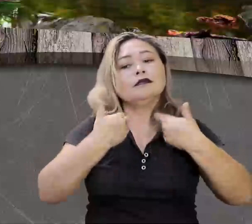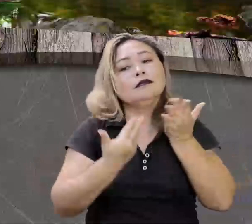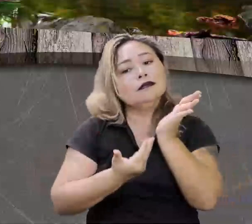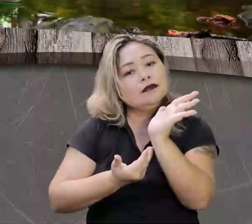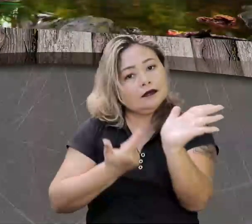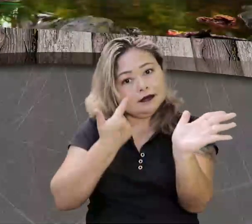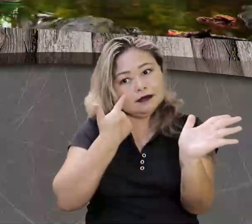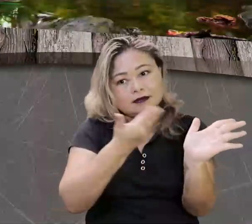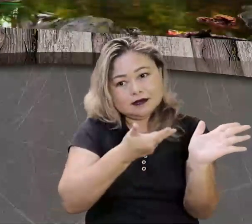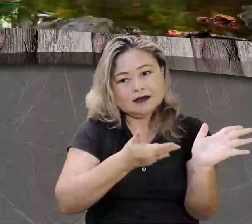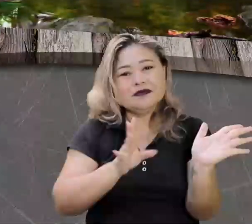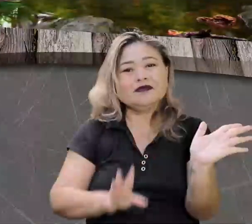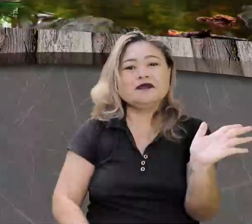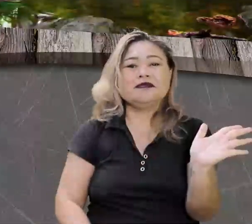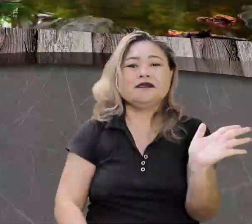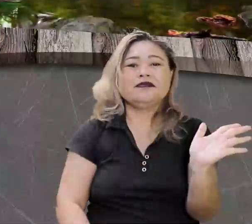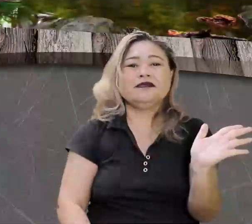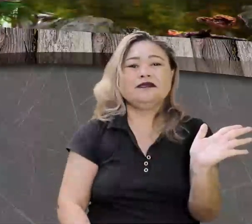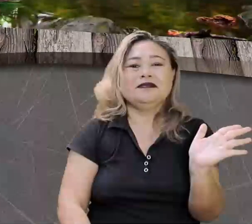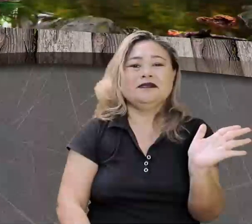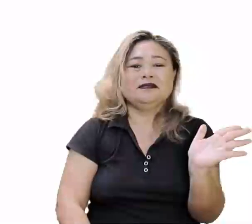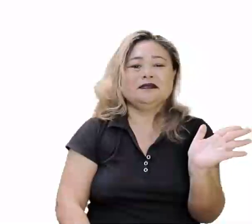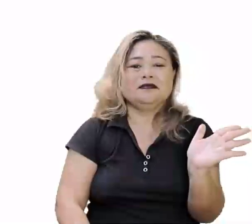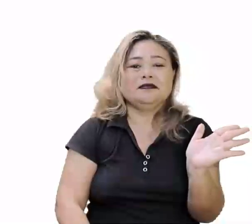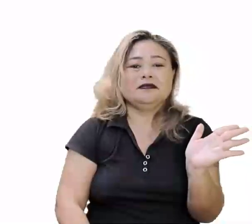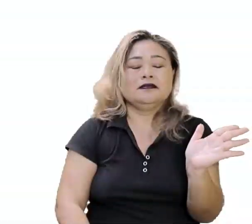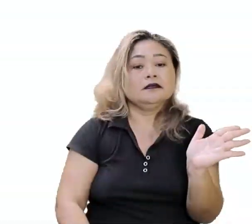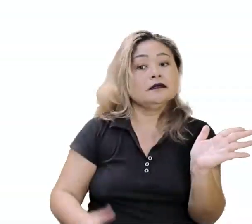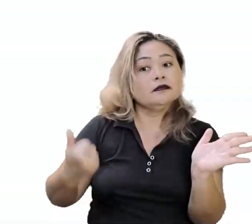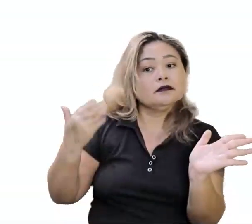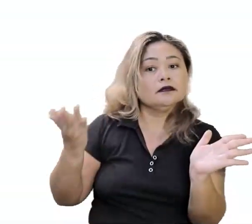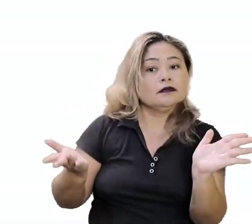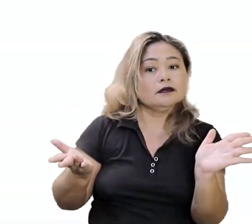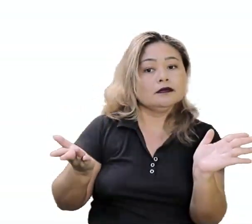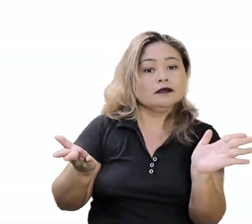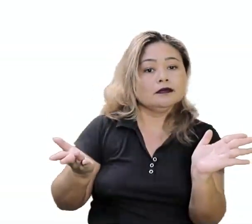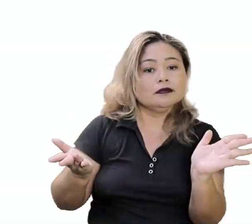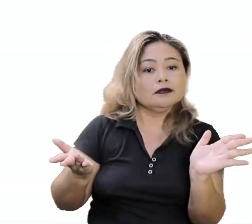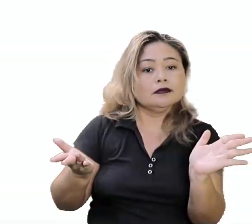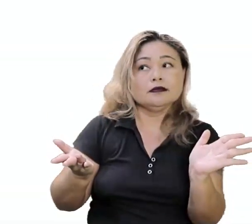para você ver, tá bom? Olha lá, presta atenção lá.